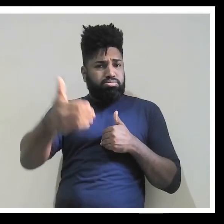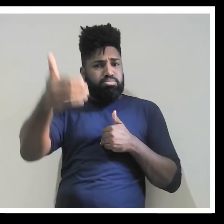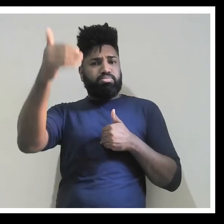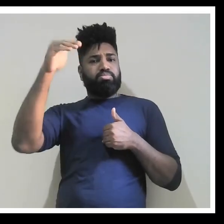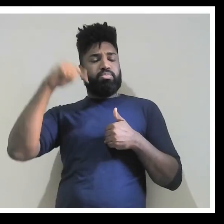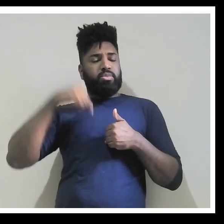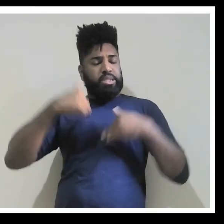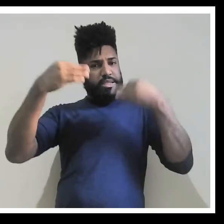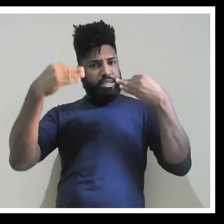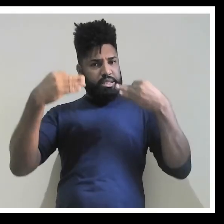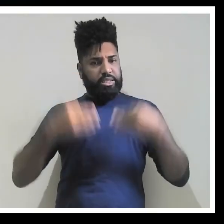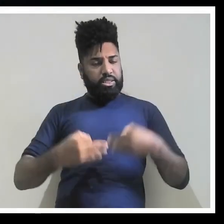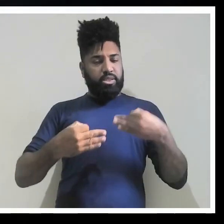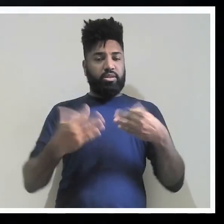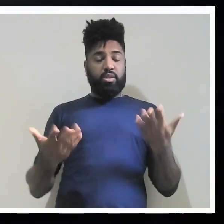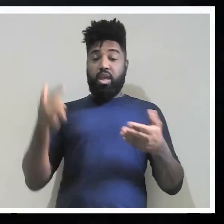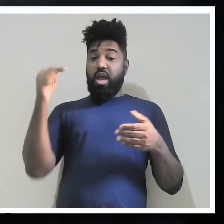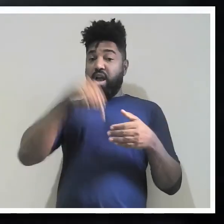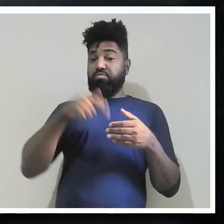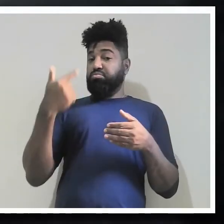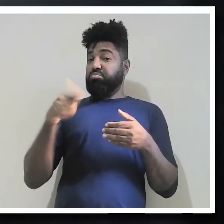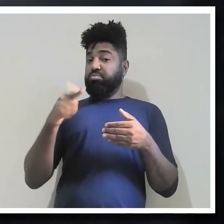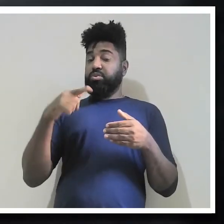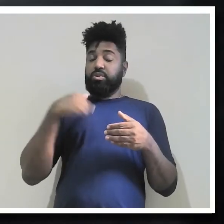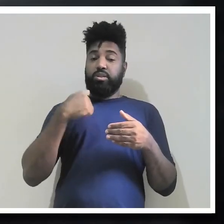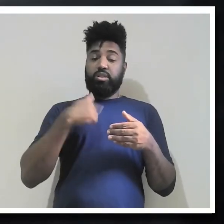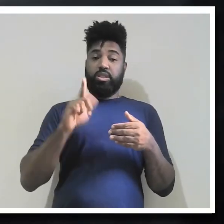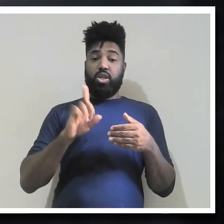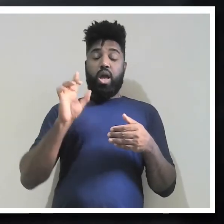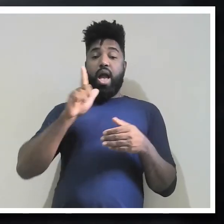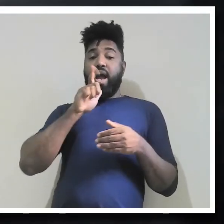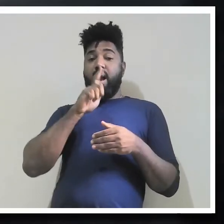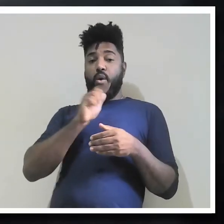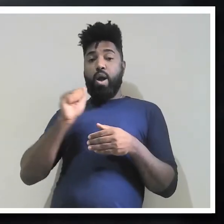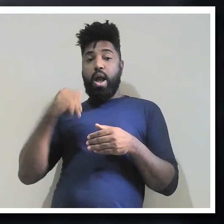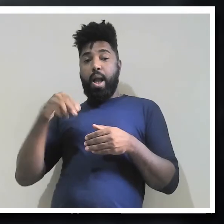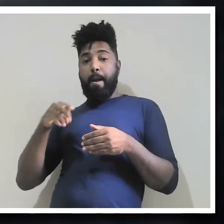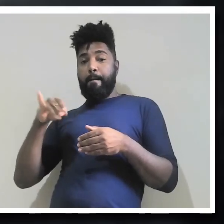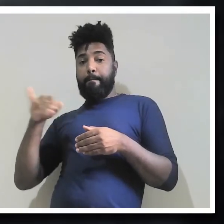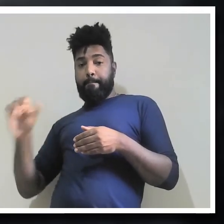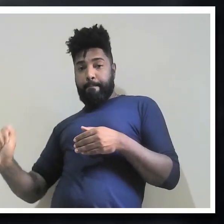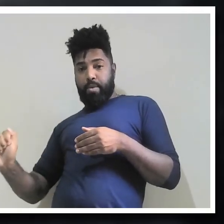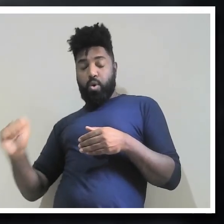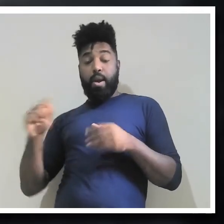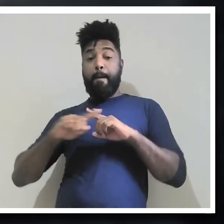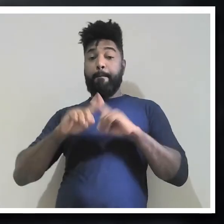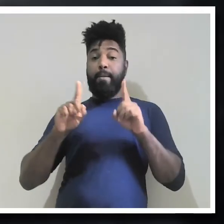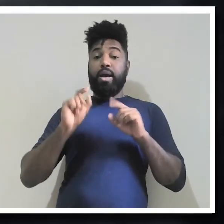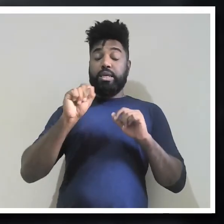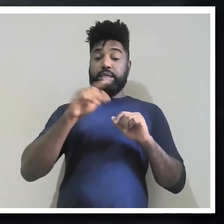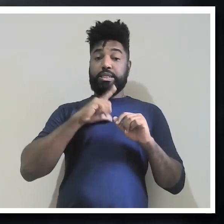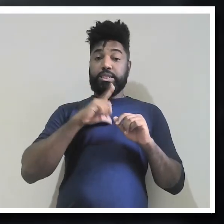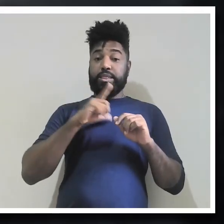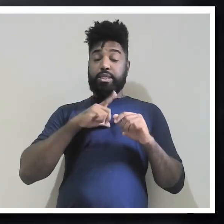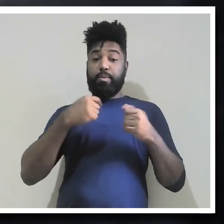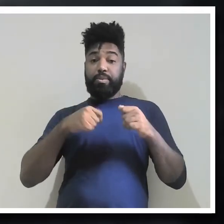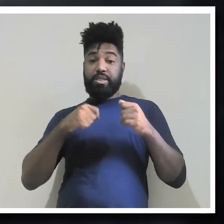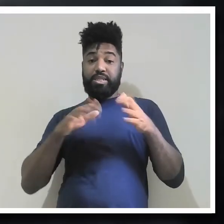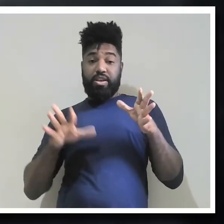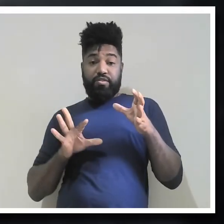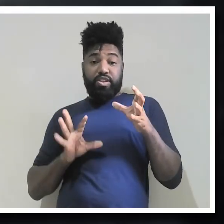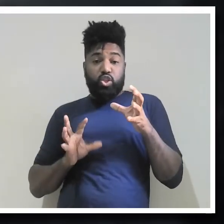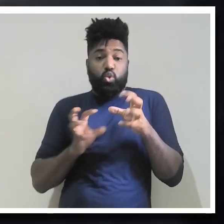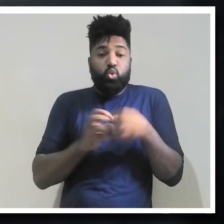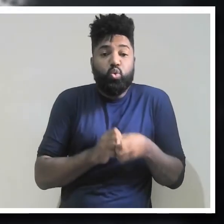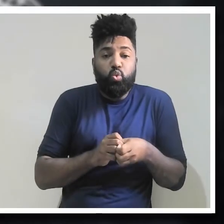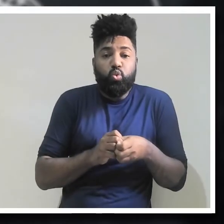só tinha basicamente água e cloreto de amônio, mas o ideal mesmo seria o uso de uma armadilha para aprisionar algum gás. Nós chamamos muito